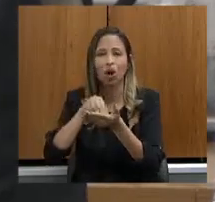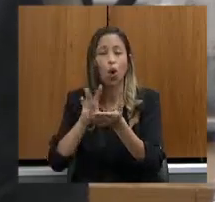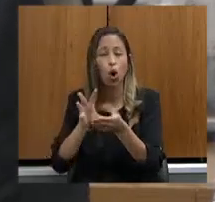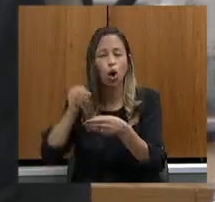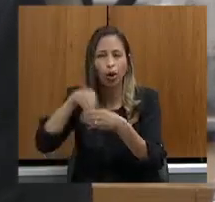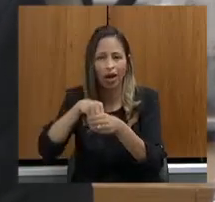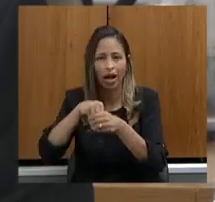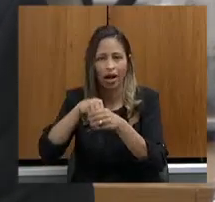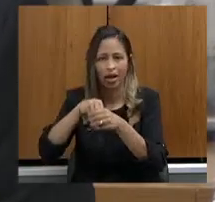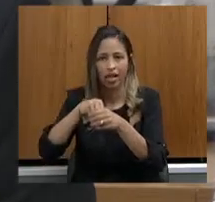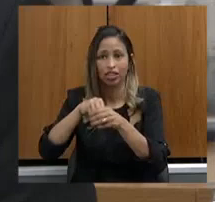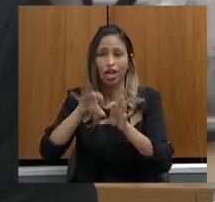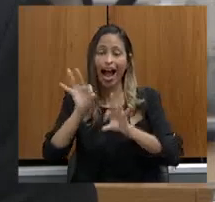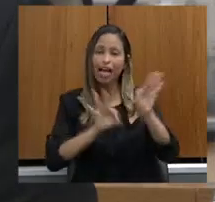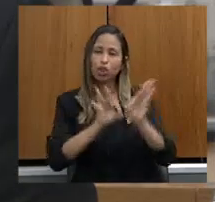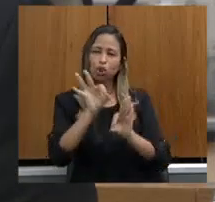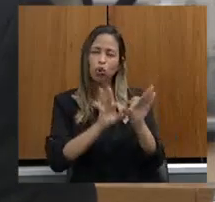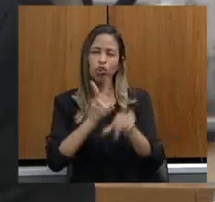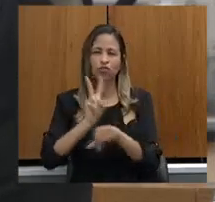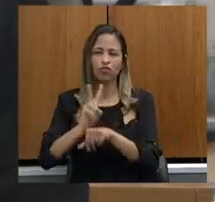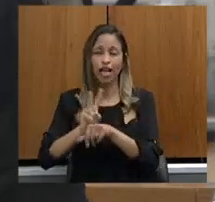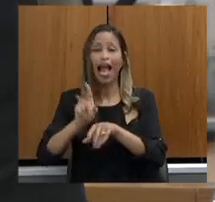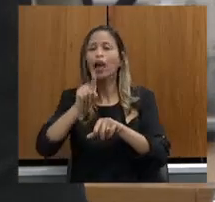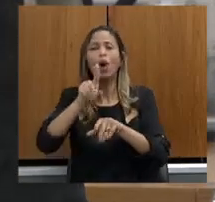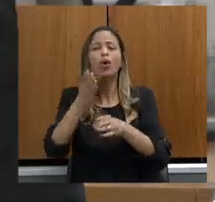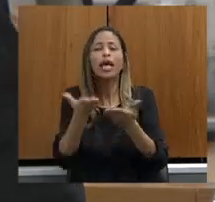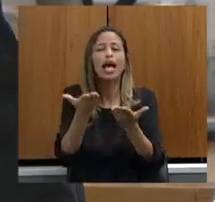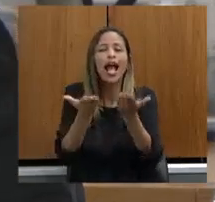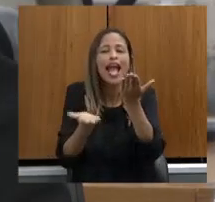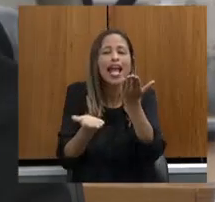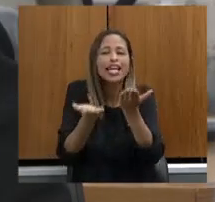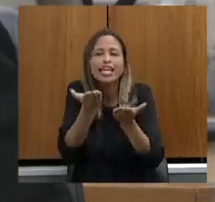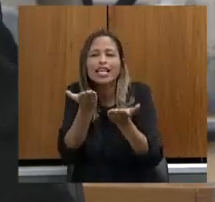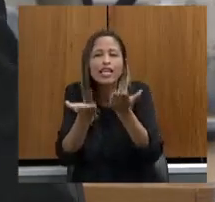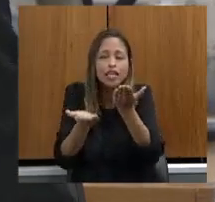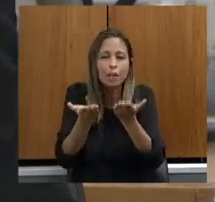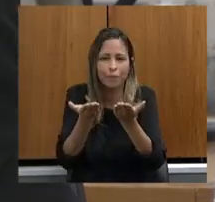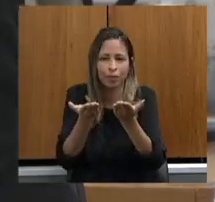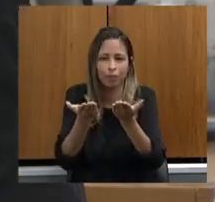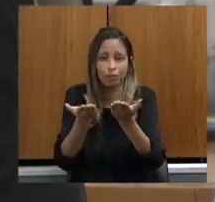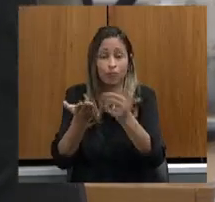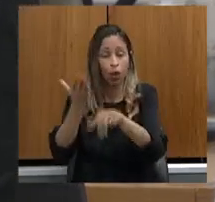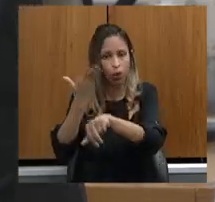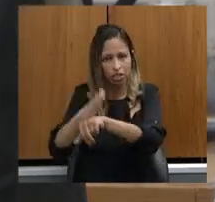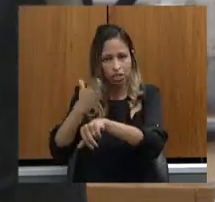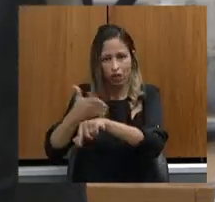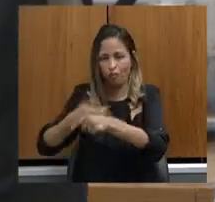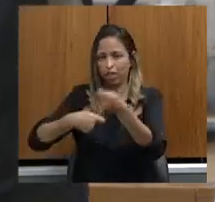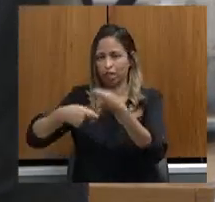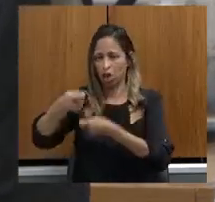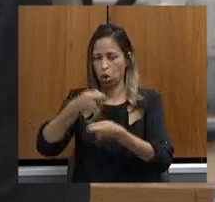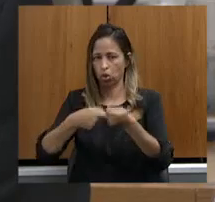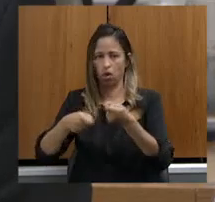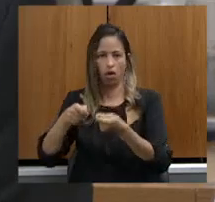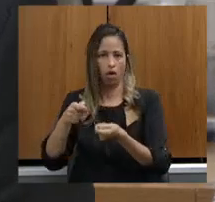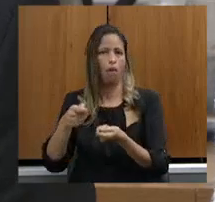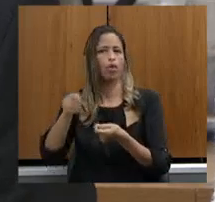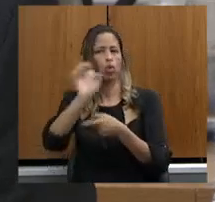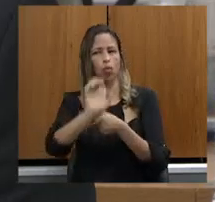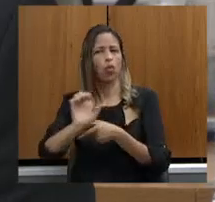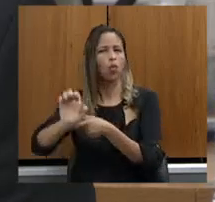sobre a ótica de ajuste fiscal sobre ótica de Equilíbrio financeiro e orçamentário sobre ótica de desenvolvimento econômico o estado vem